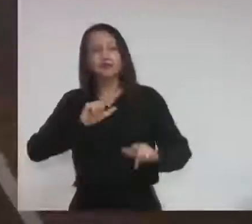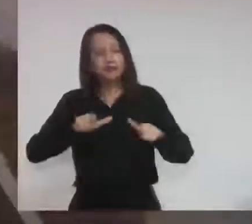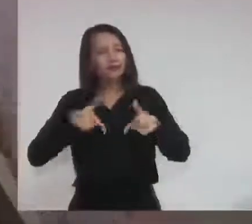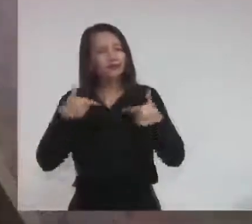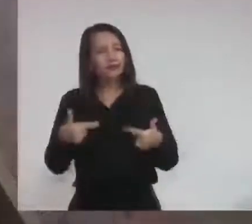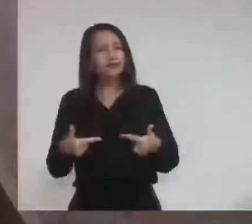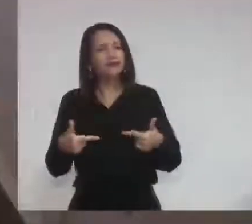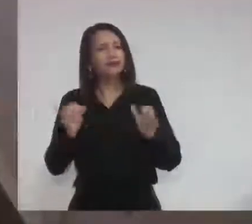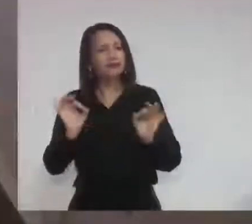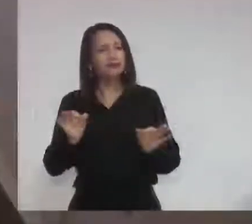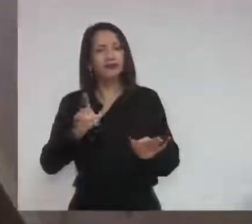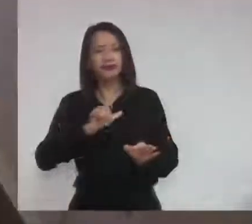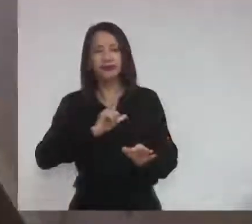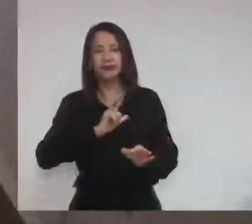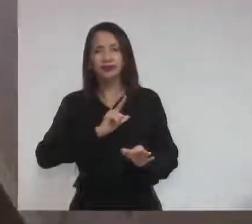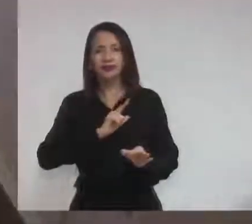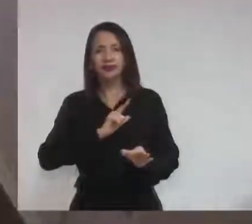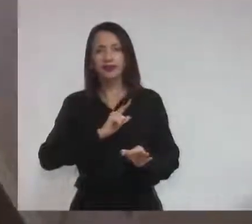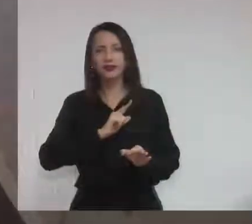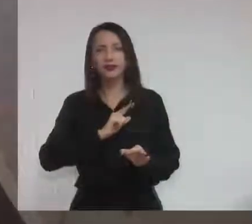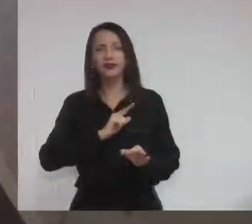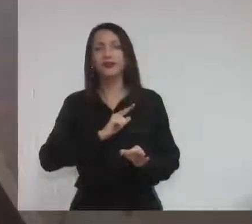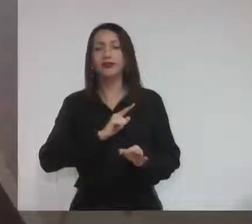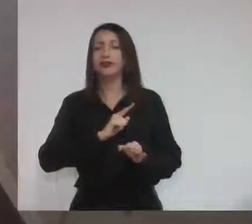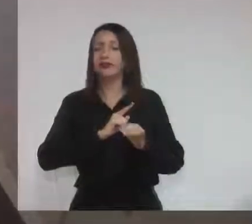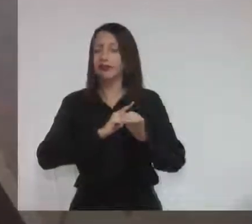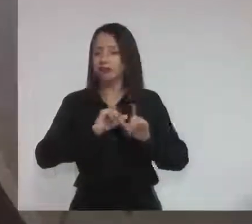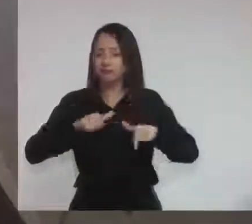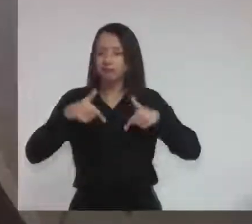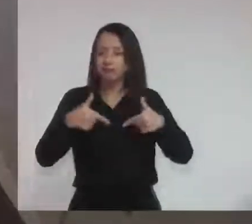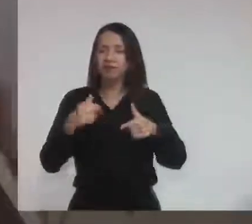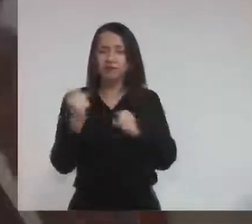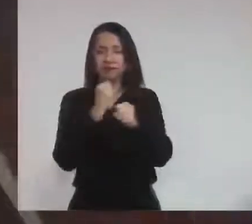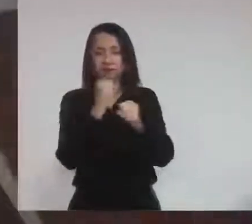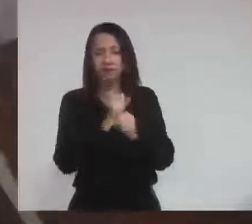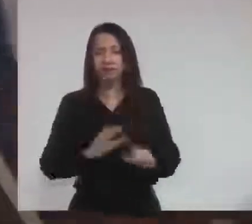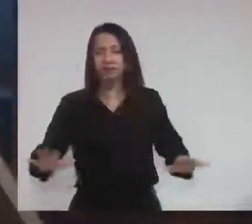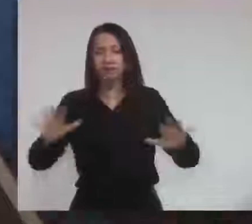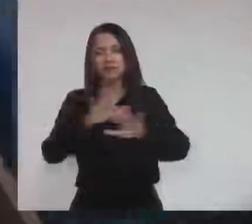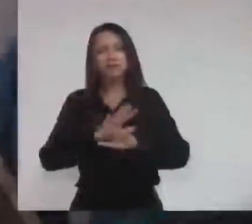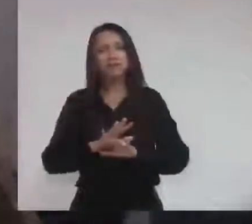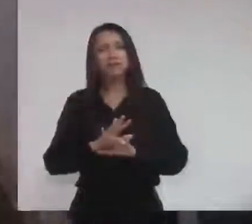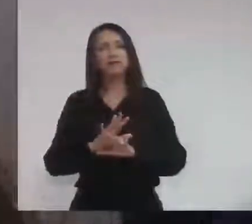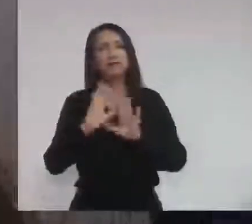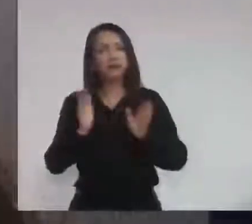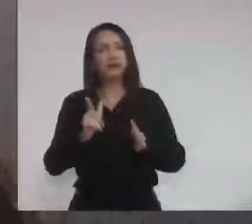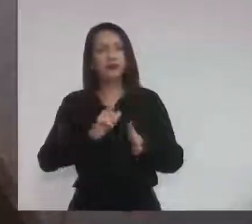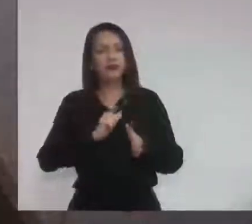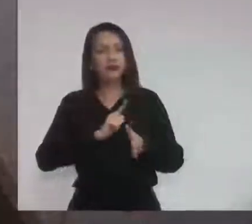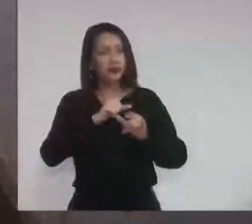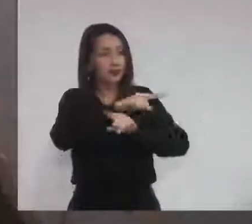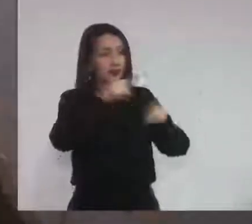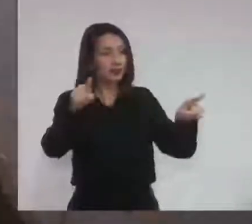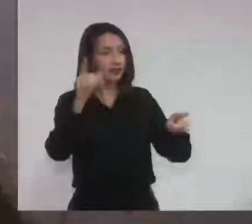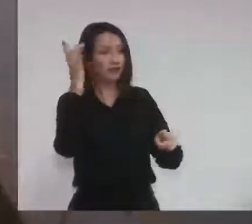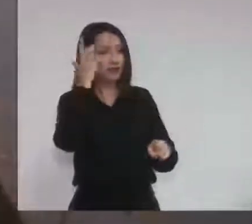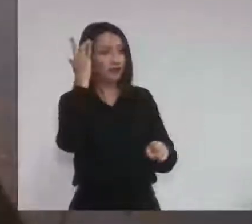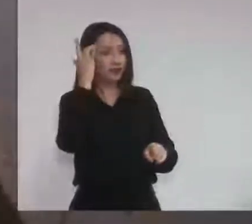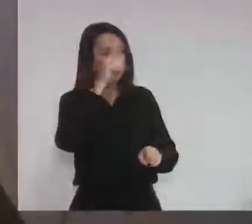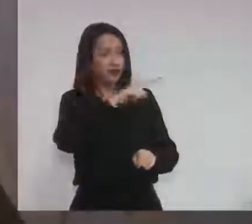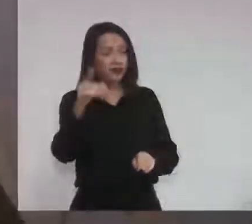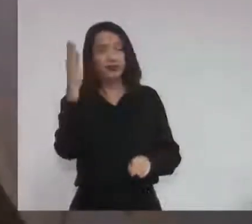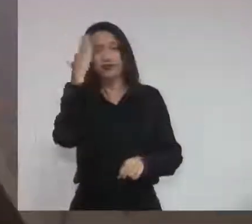feito, mesmo não sendo num volume que a gente gostaria em termos de obras, mas o que está sendo feito não chegar no conhecimento da população. Porque para